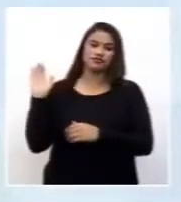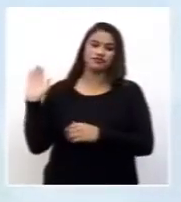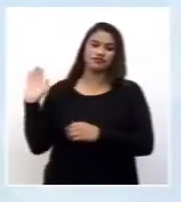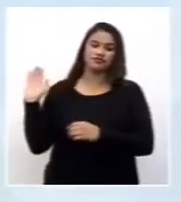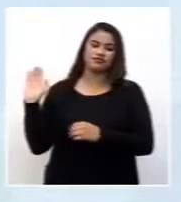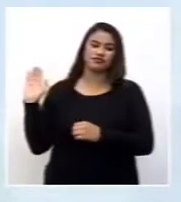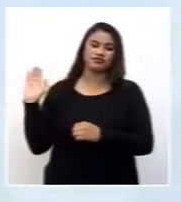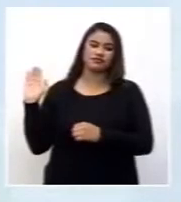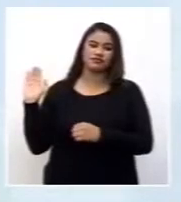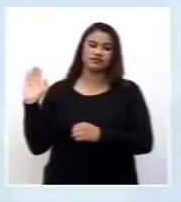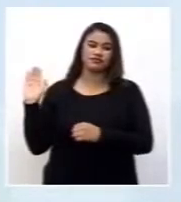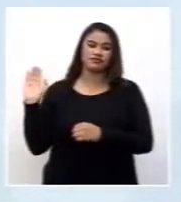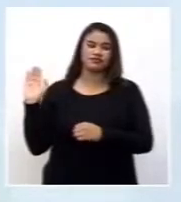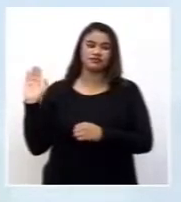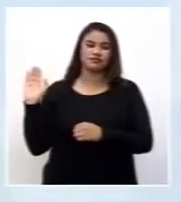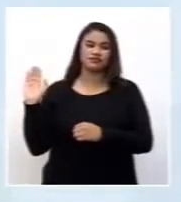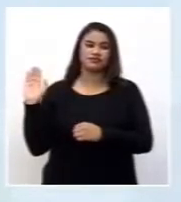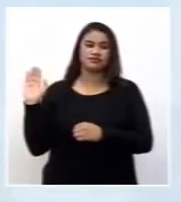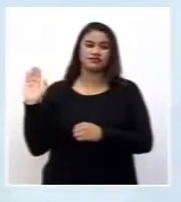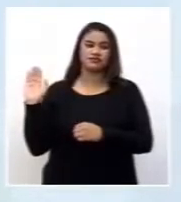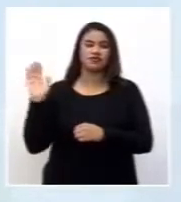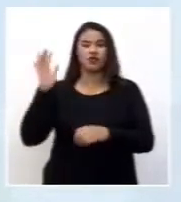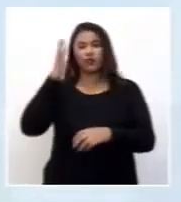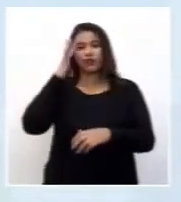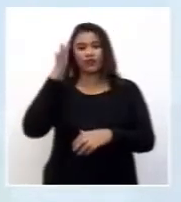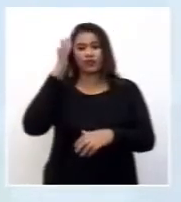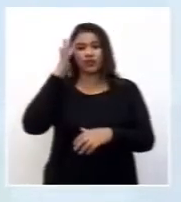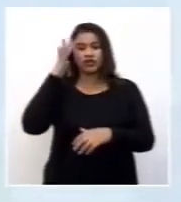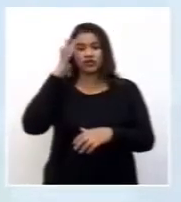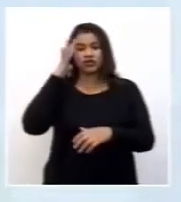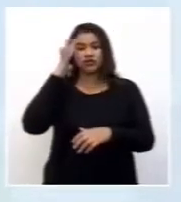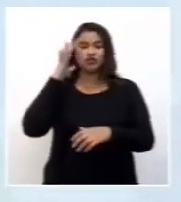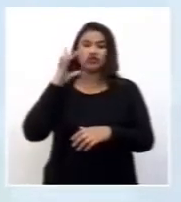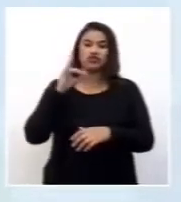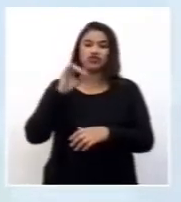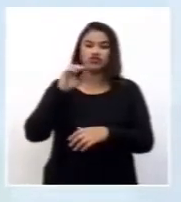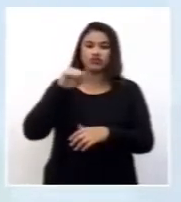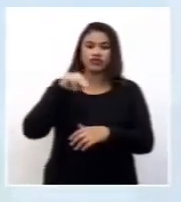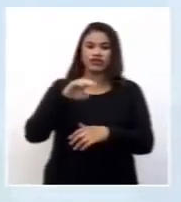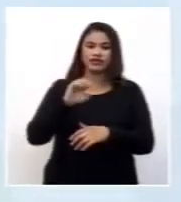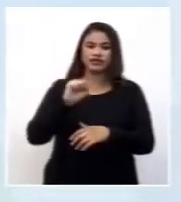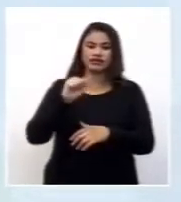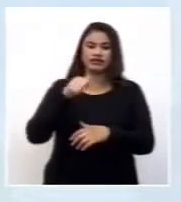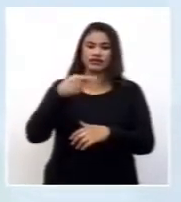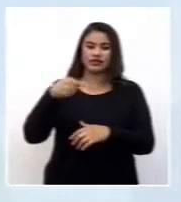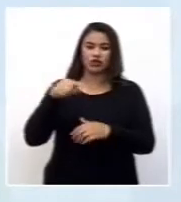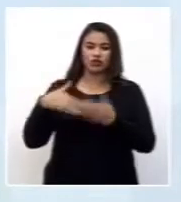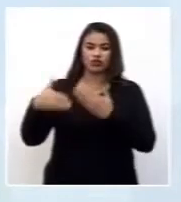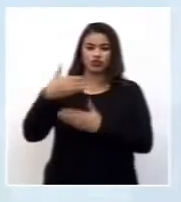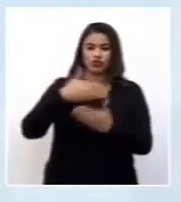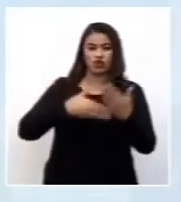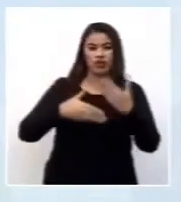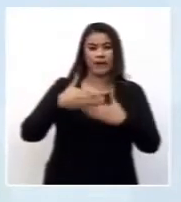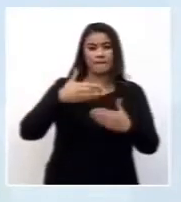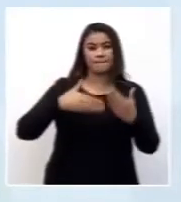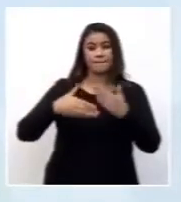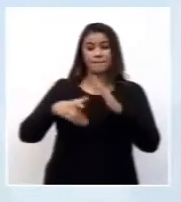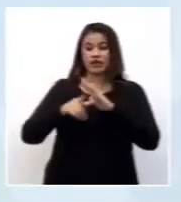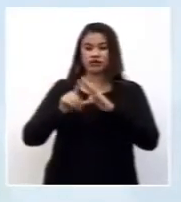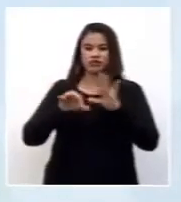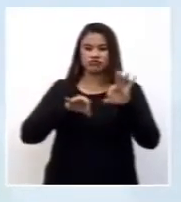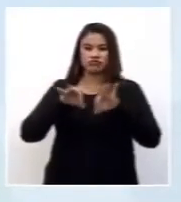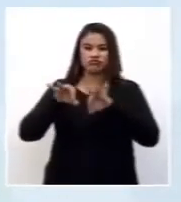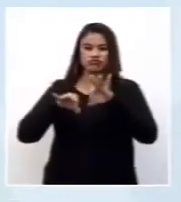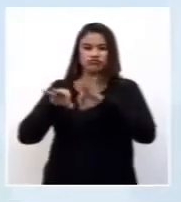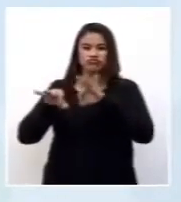atividade, reflexão. Pensando um pouco mais na dimensão relacional, o que se deve considerar na elaboração de um plano de aula,